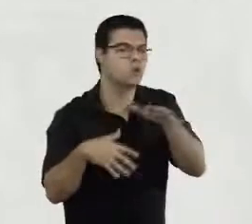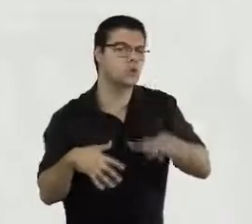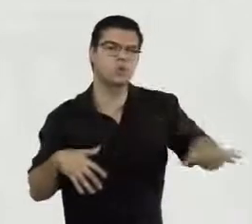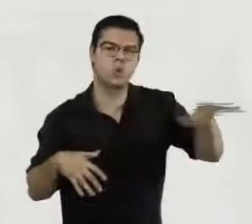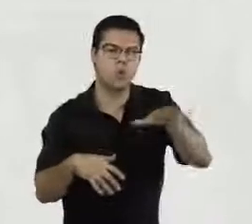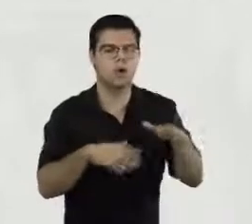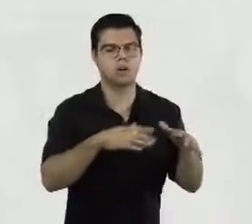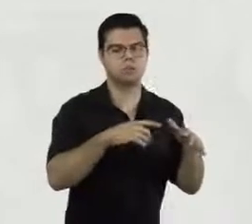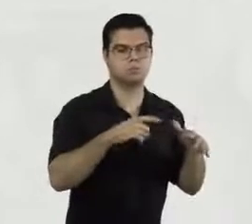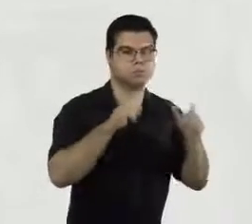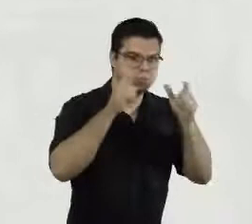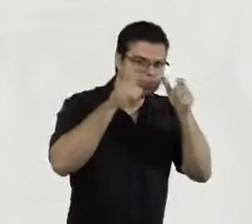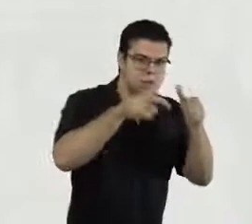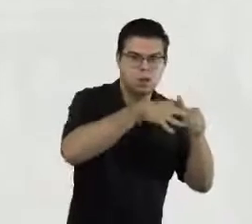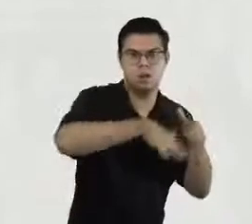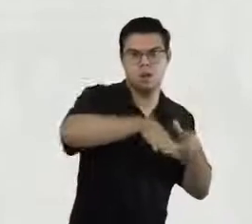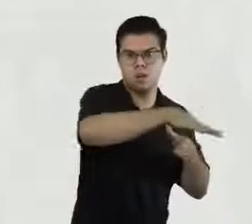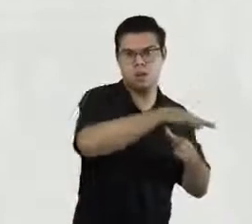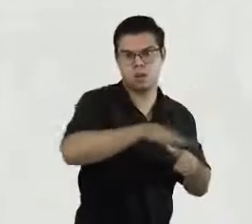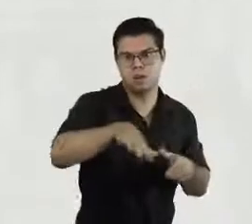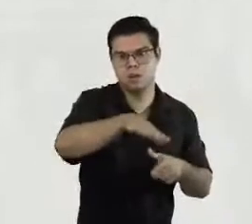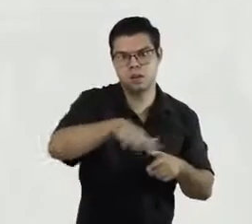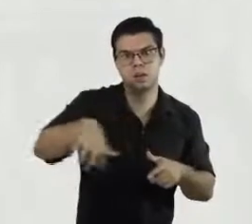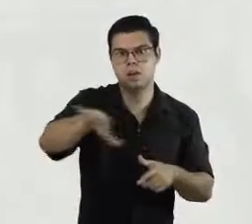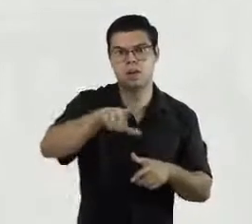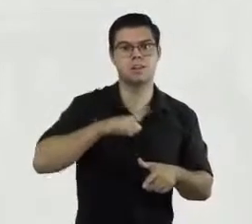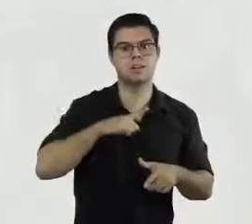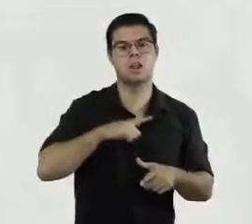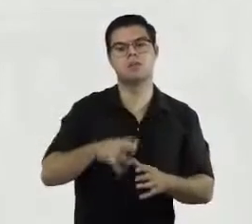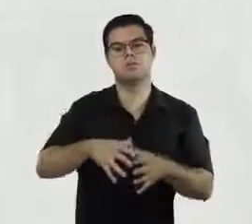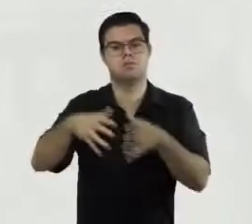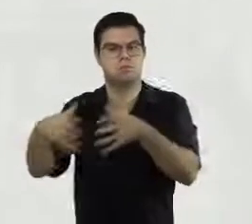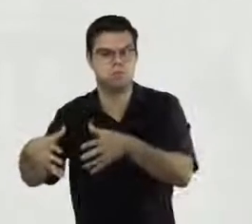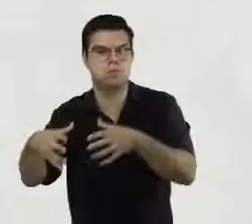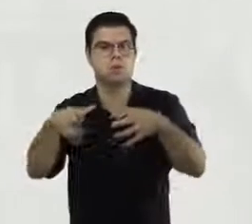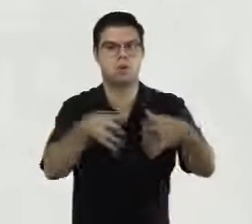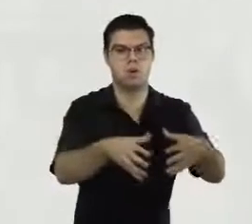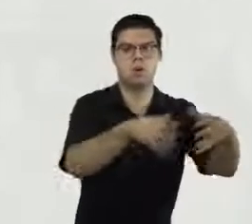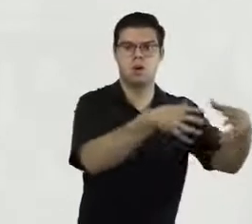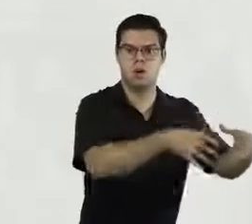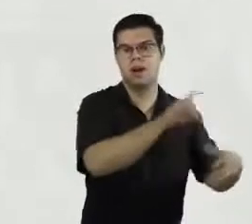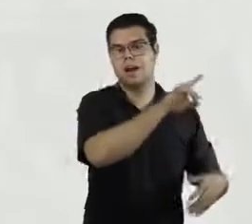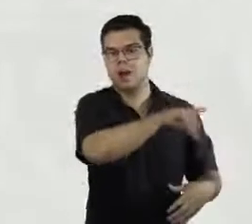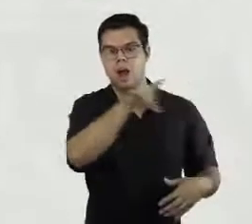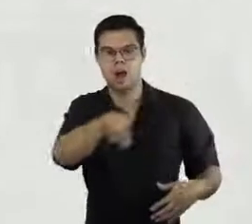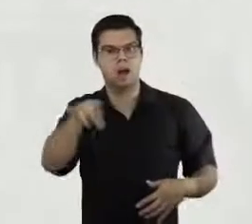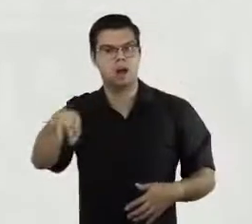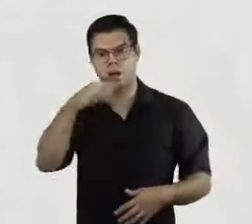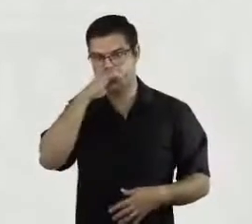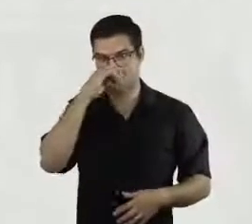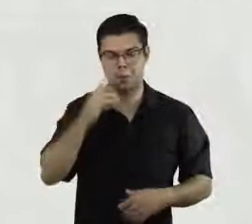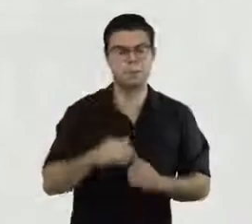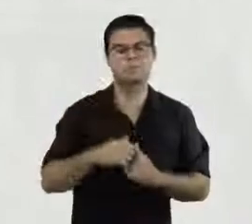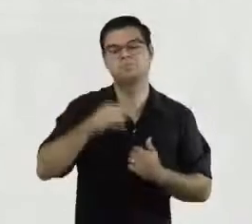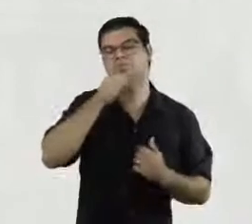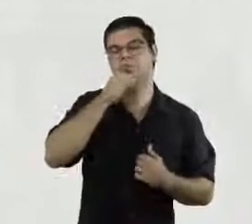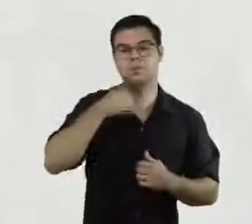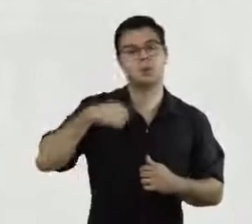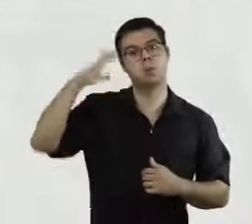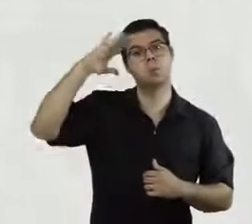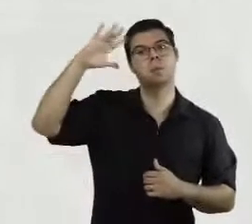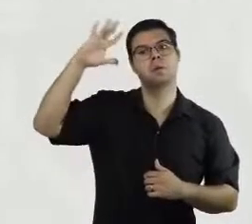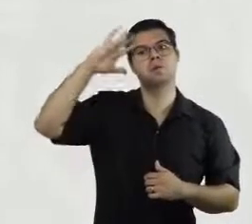dimensões, poderia dizer que são interdependentes. Em que momento? Quando eu penso a natureza